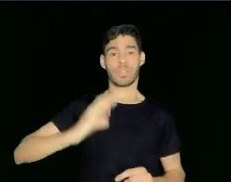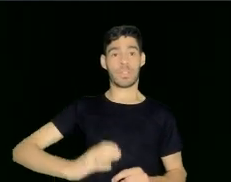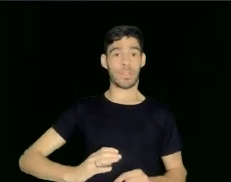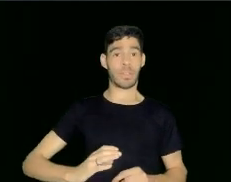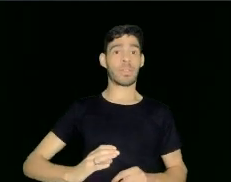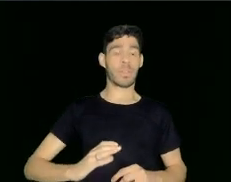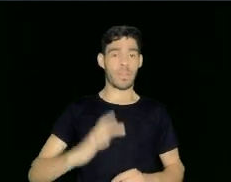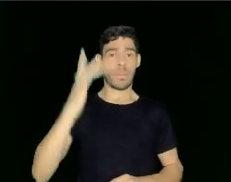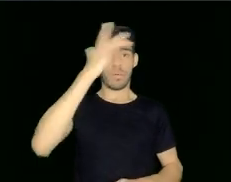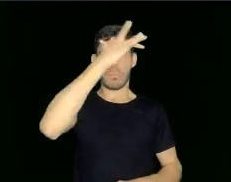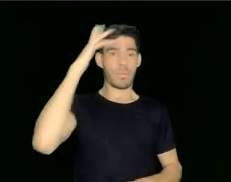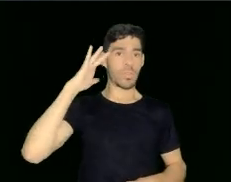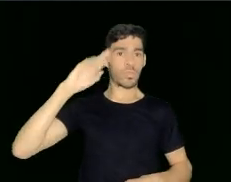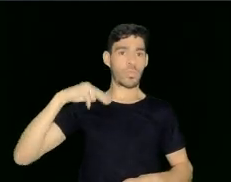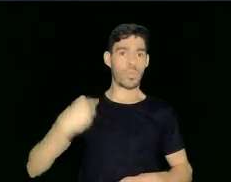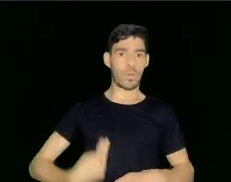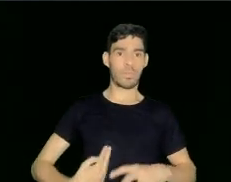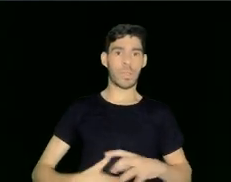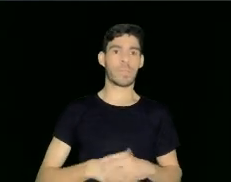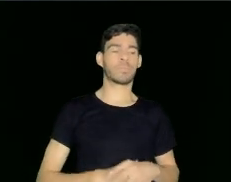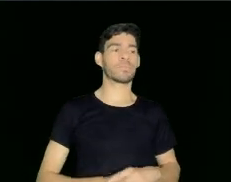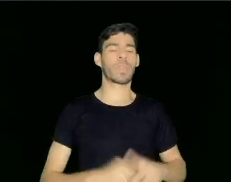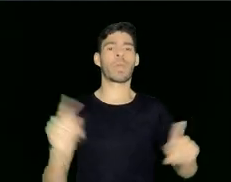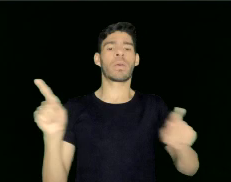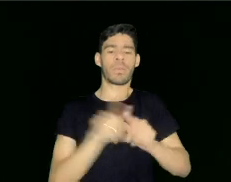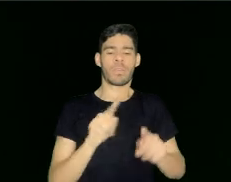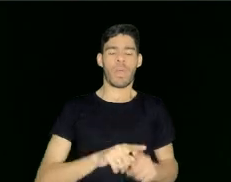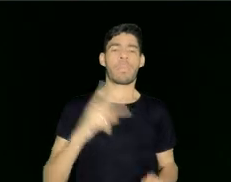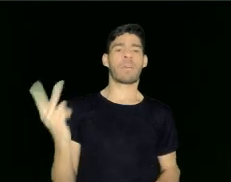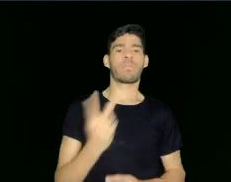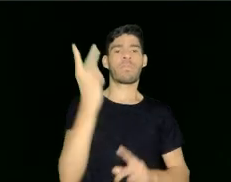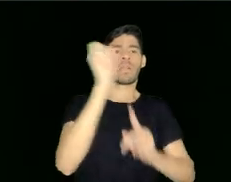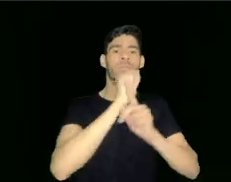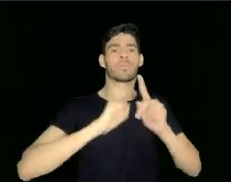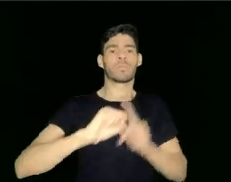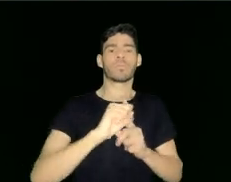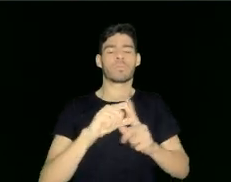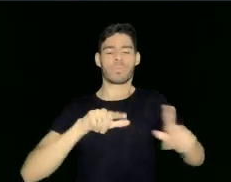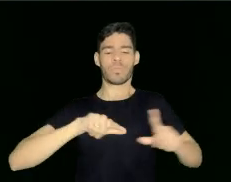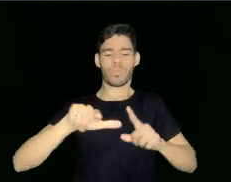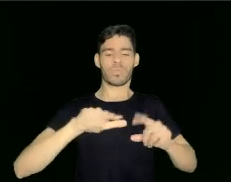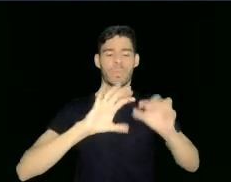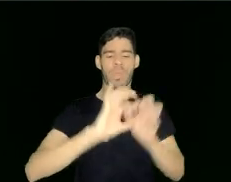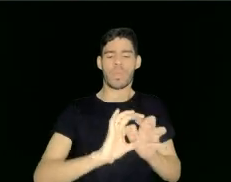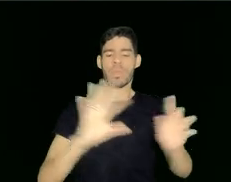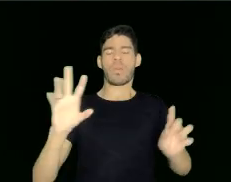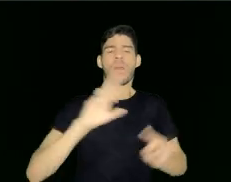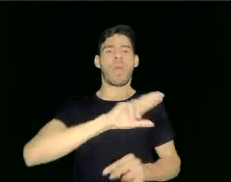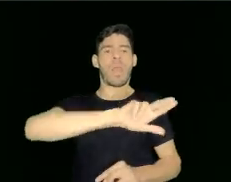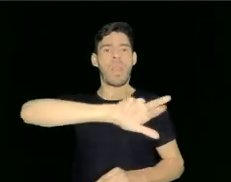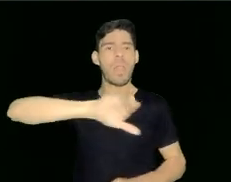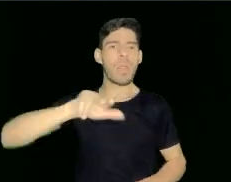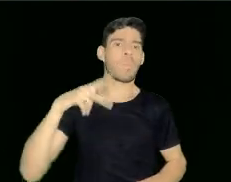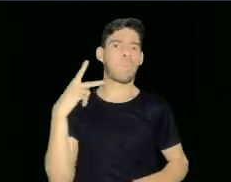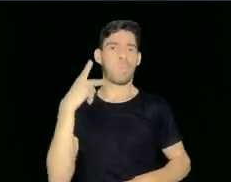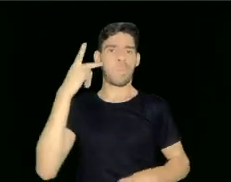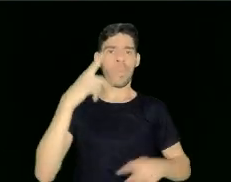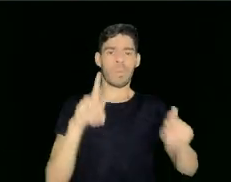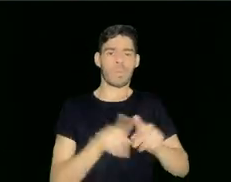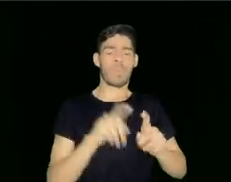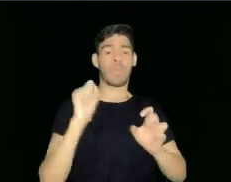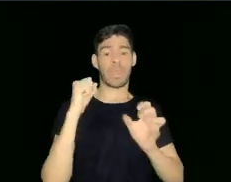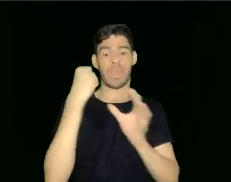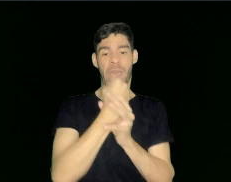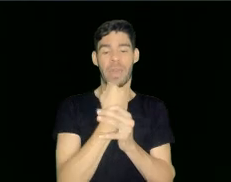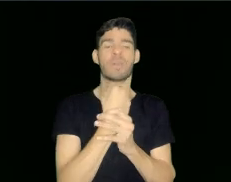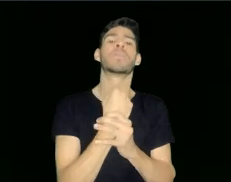à dignidade, à cidadania, à dignidade da pessoa humana, também aos valores sociais do trabalho e da livre iniciativa,